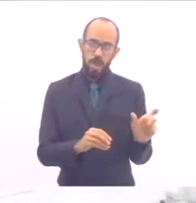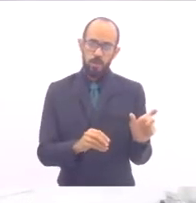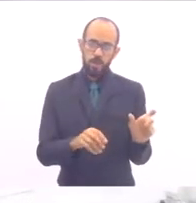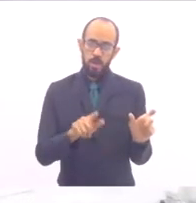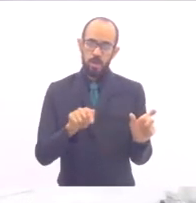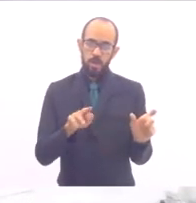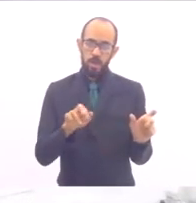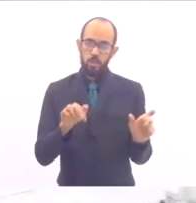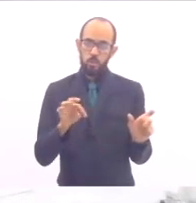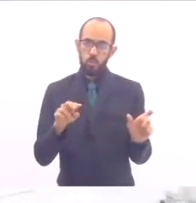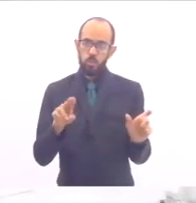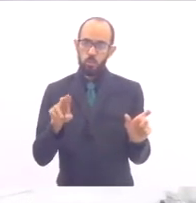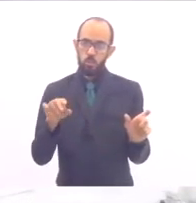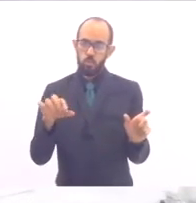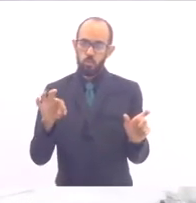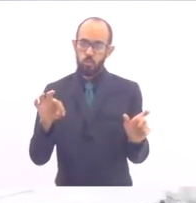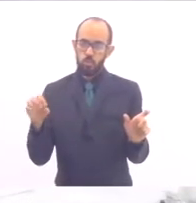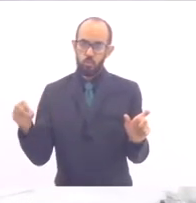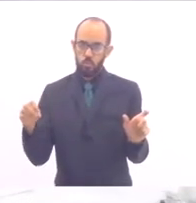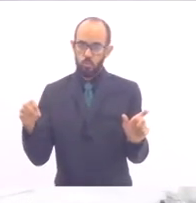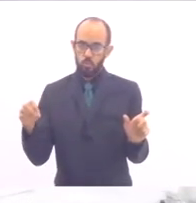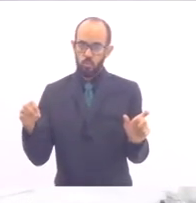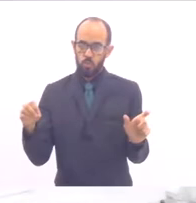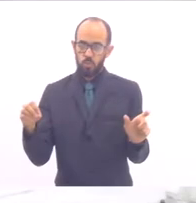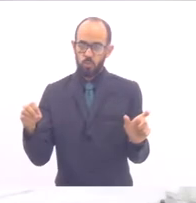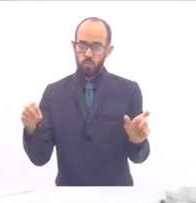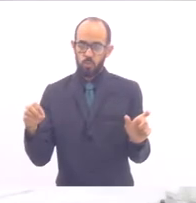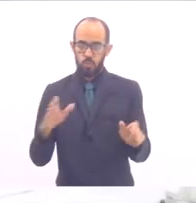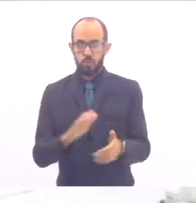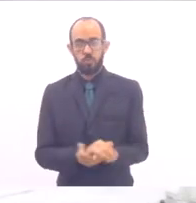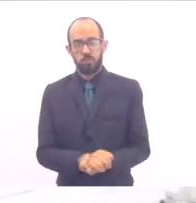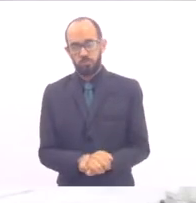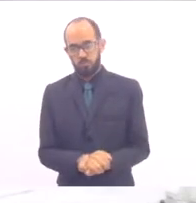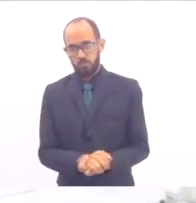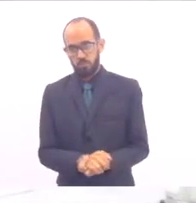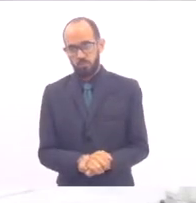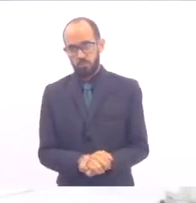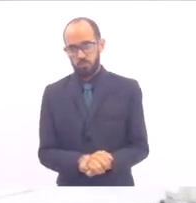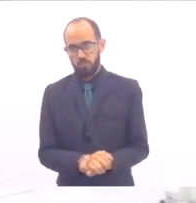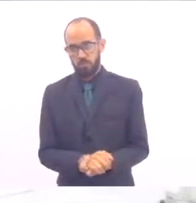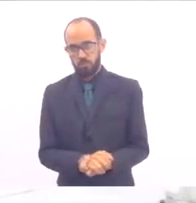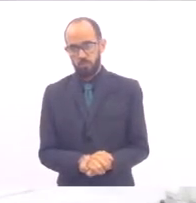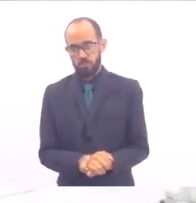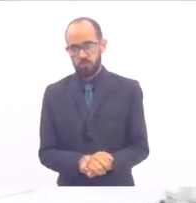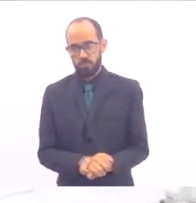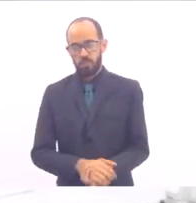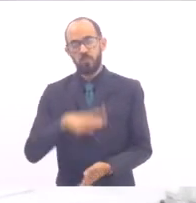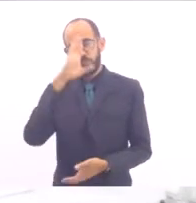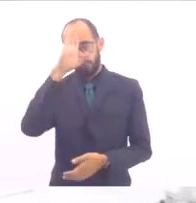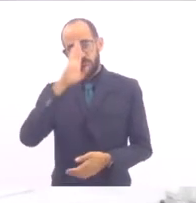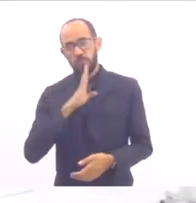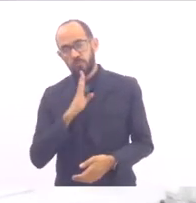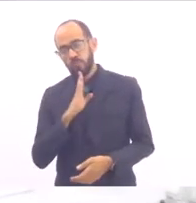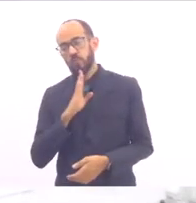gratuitamente, né? Fornecer prioritariamente, de forma gratuita,